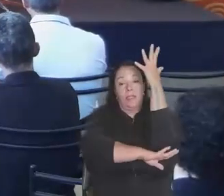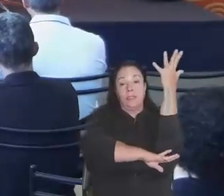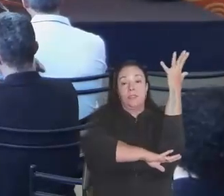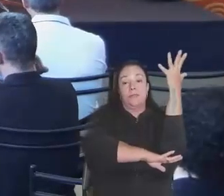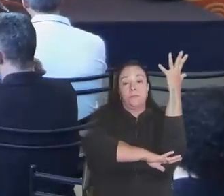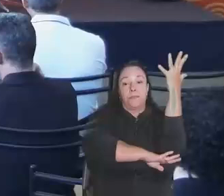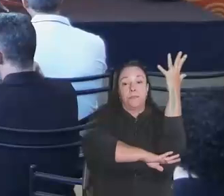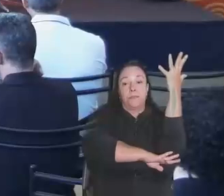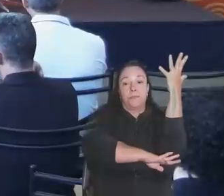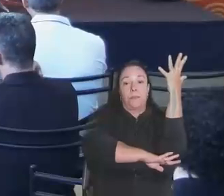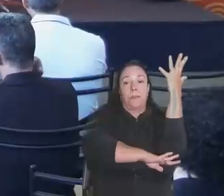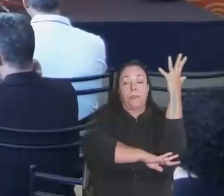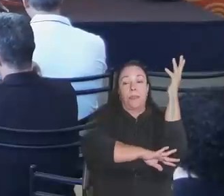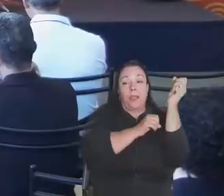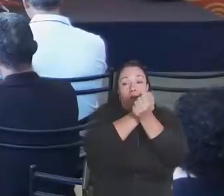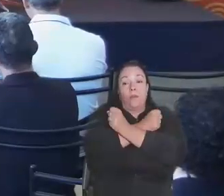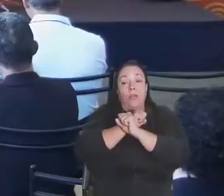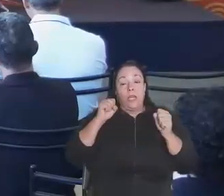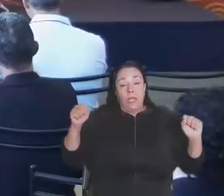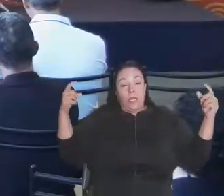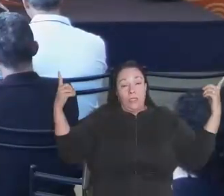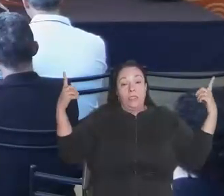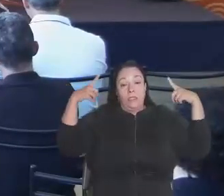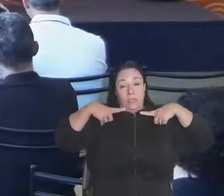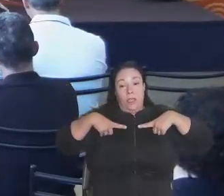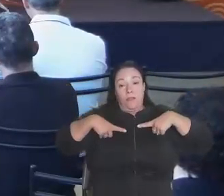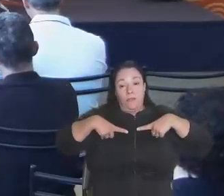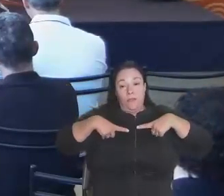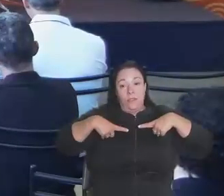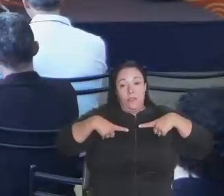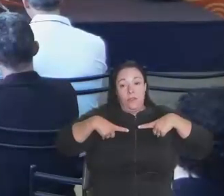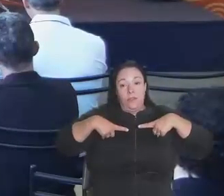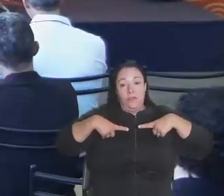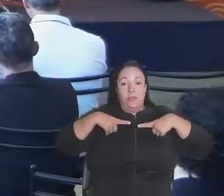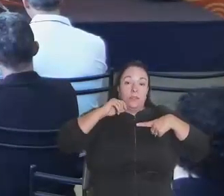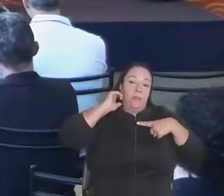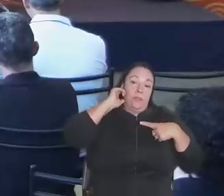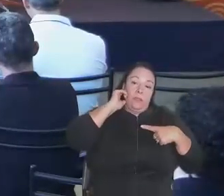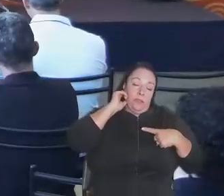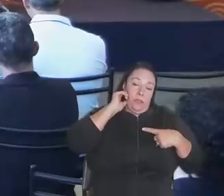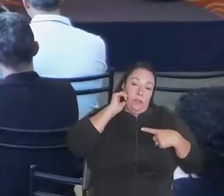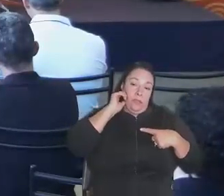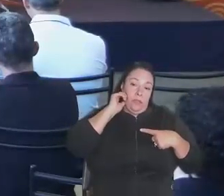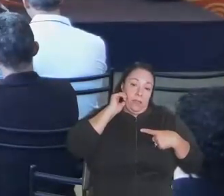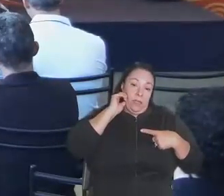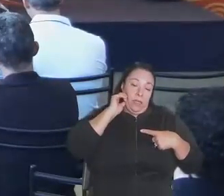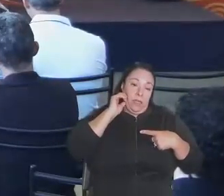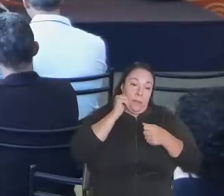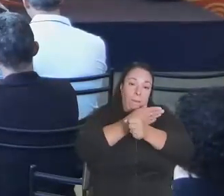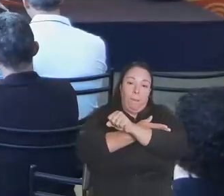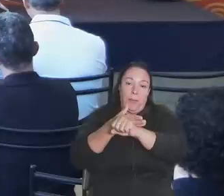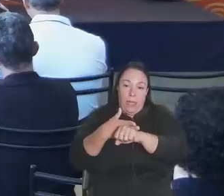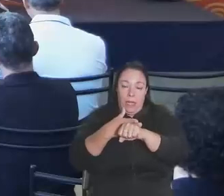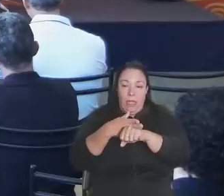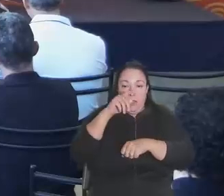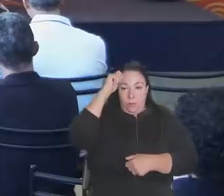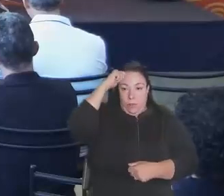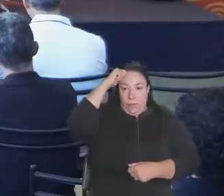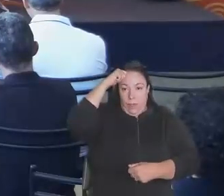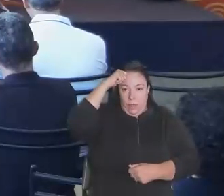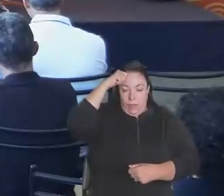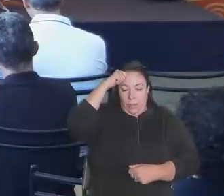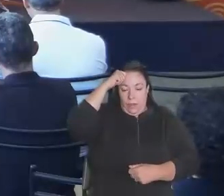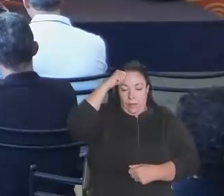Inclusive, foi um dos grandes desafios que eu tive, que como as ilustrações são em preto e branco, sabe, eu chorava, gente, eu